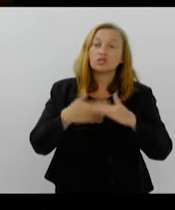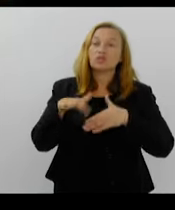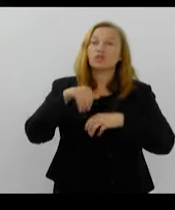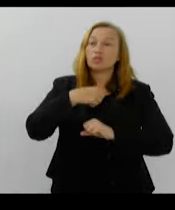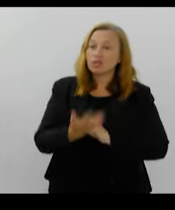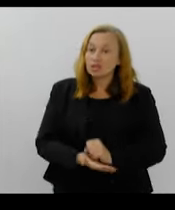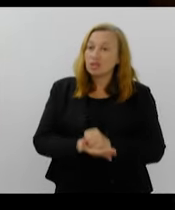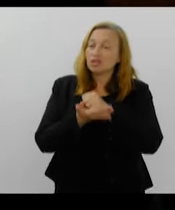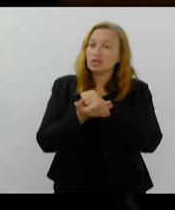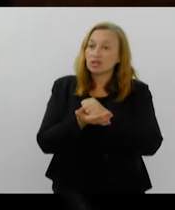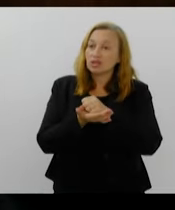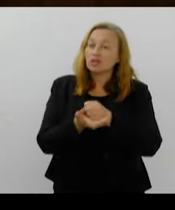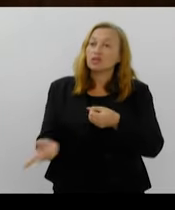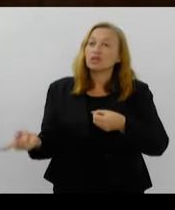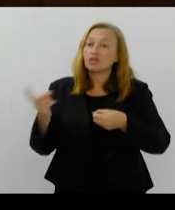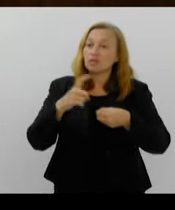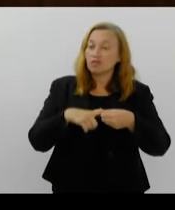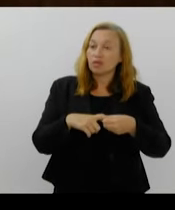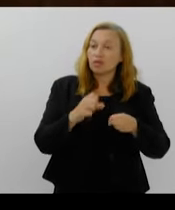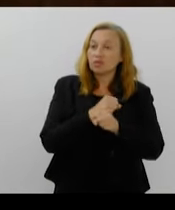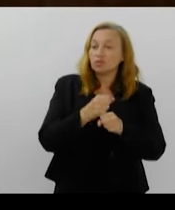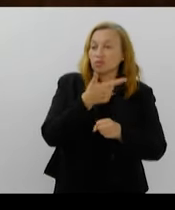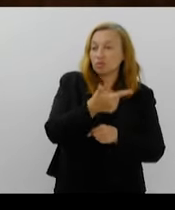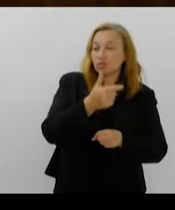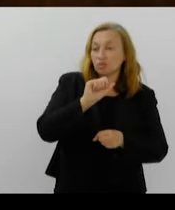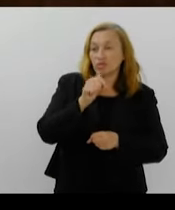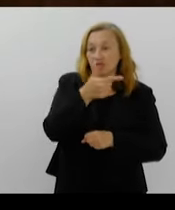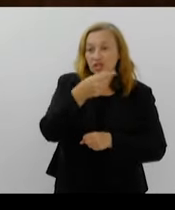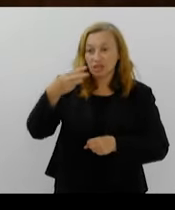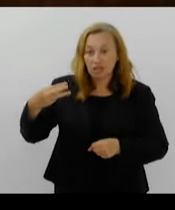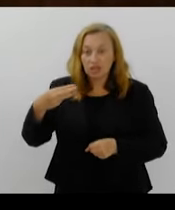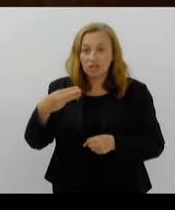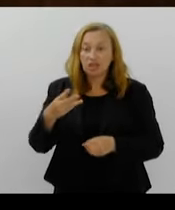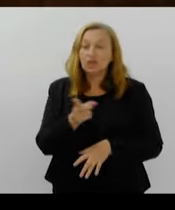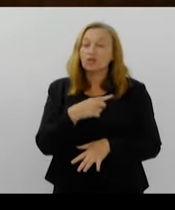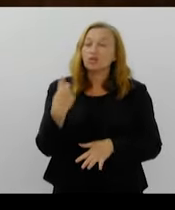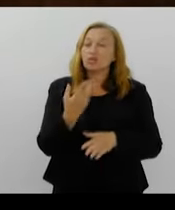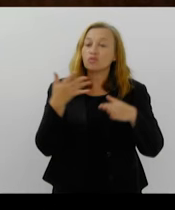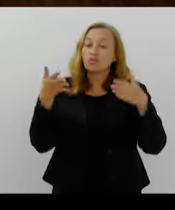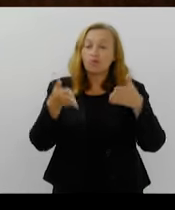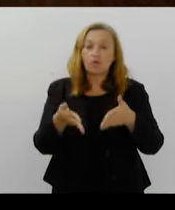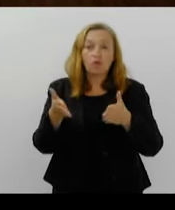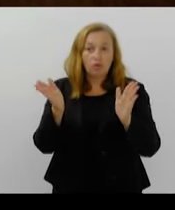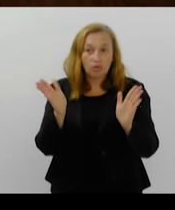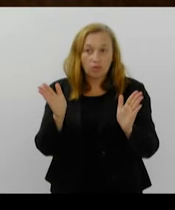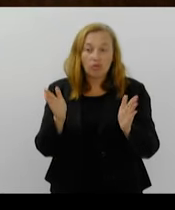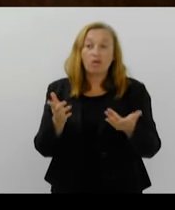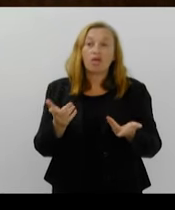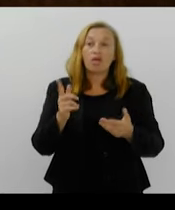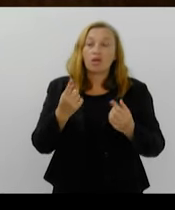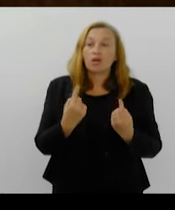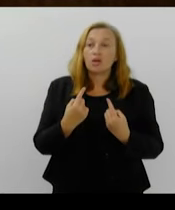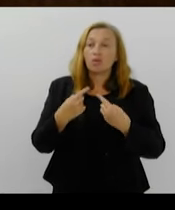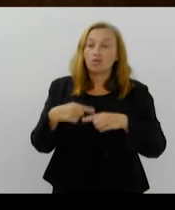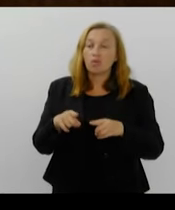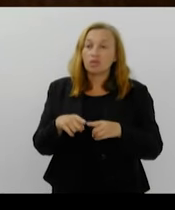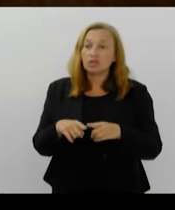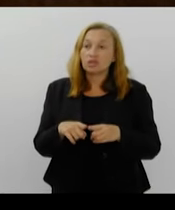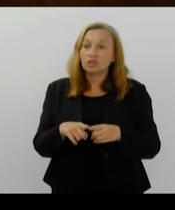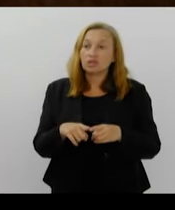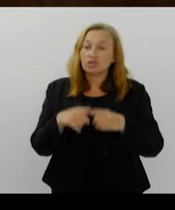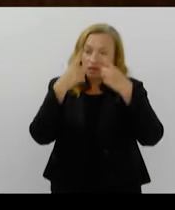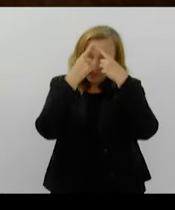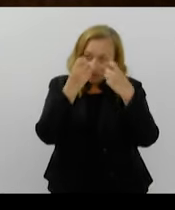sustentável ele retorna no ano de 2023 e o nosso foco aqui é o enfrentamento da da